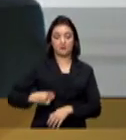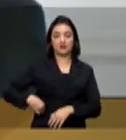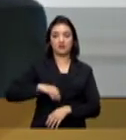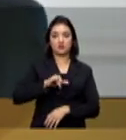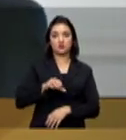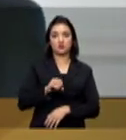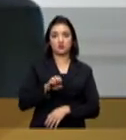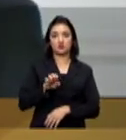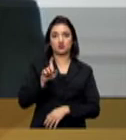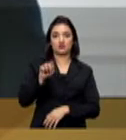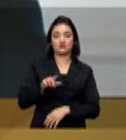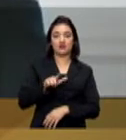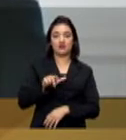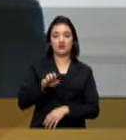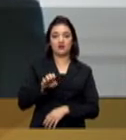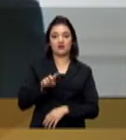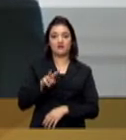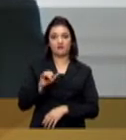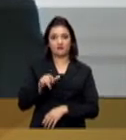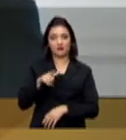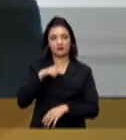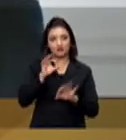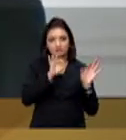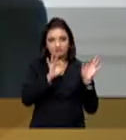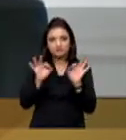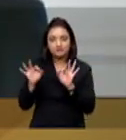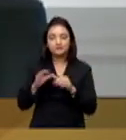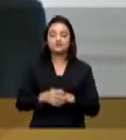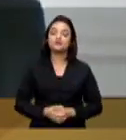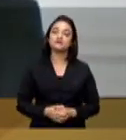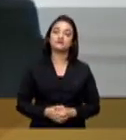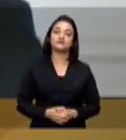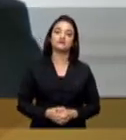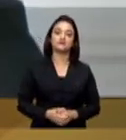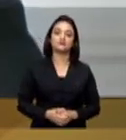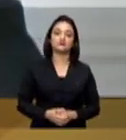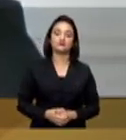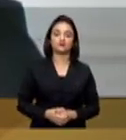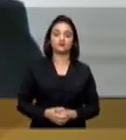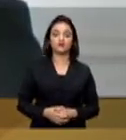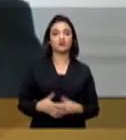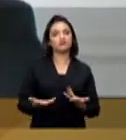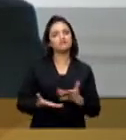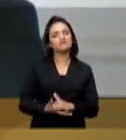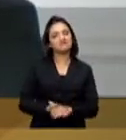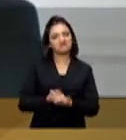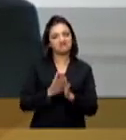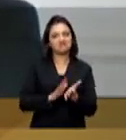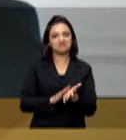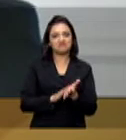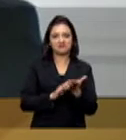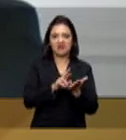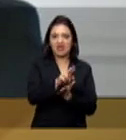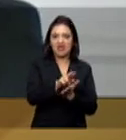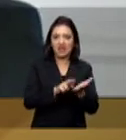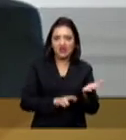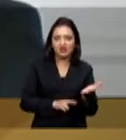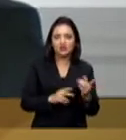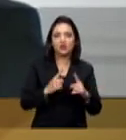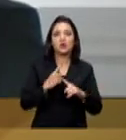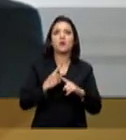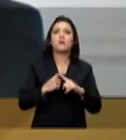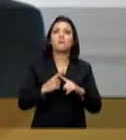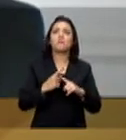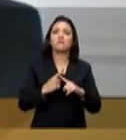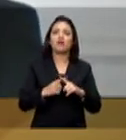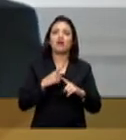acompanha aqui na sessão. Inicio, presidente, cumprimentando o eminente relator pelo detalhado, não